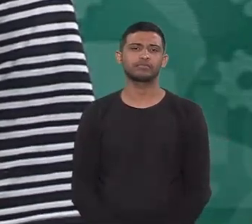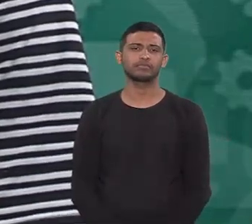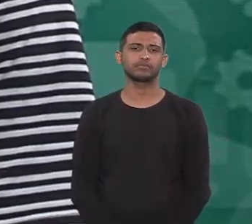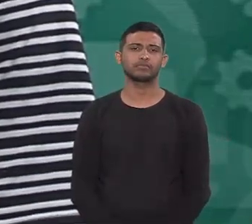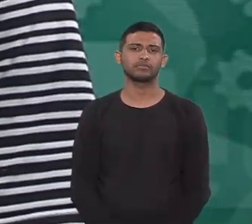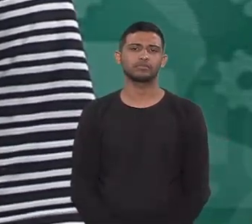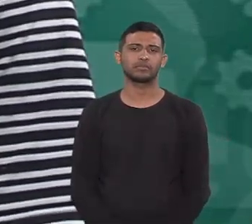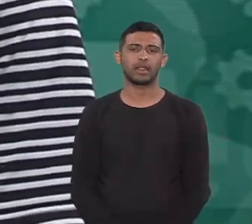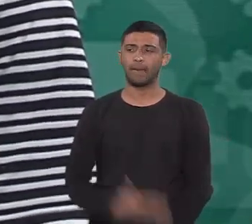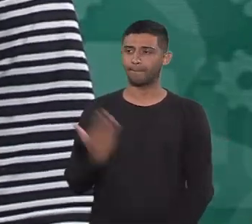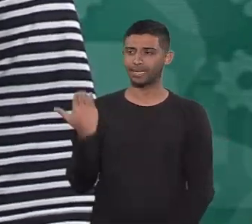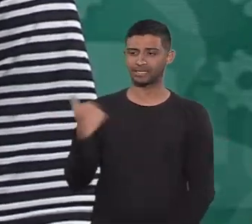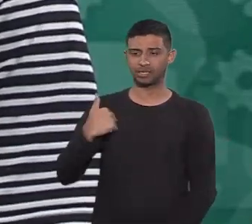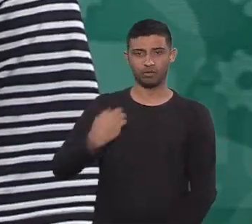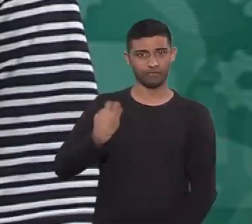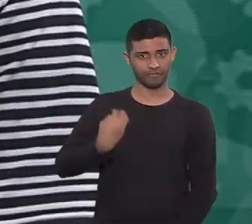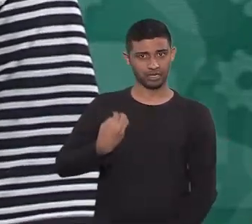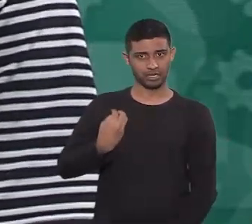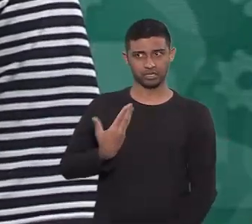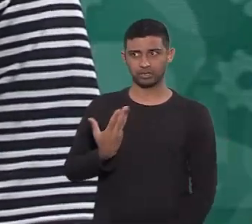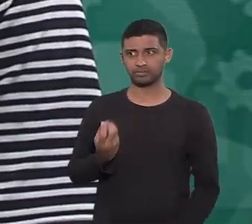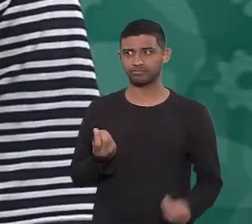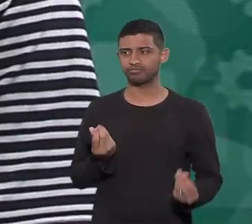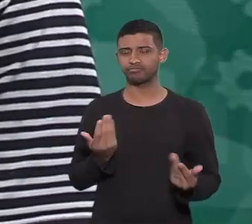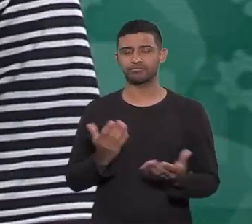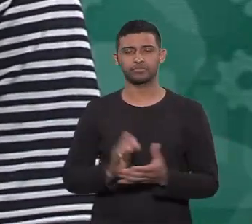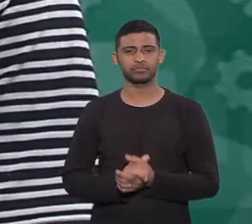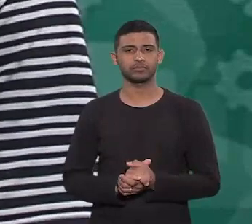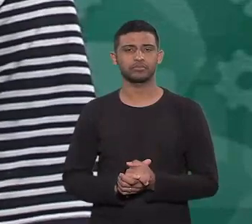aonde eu morava não tinha